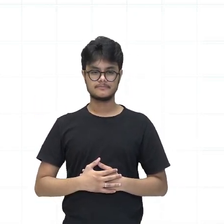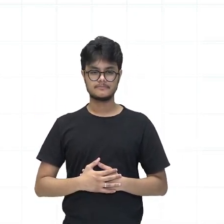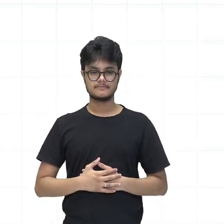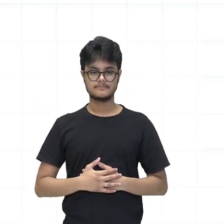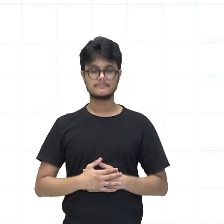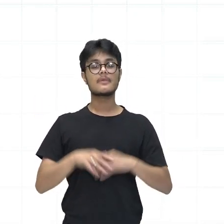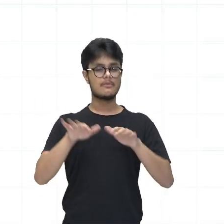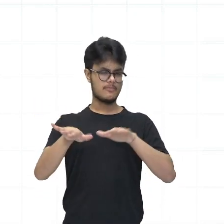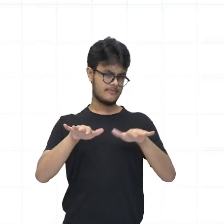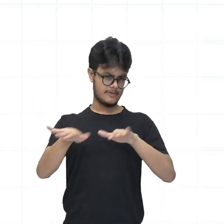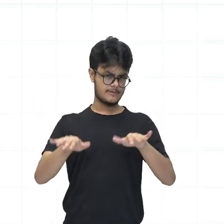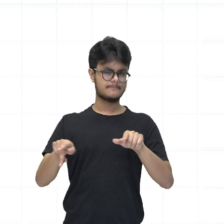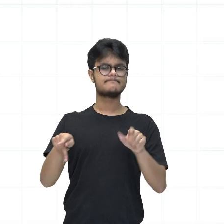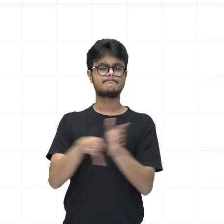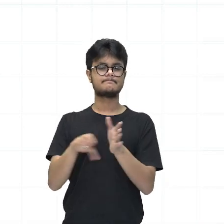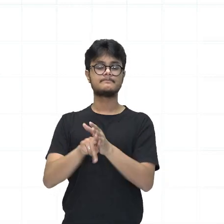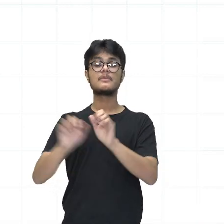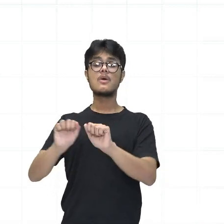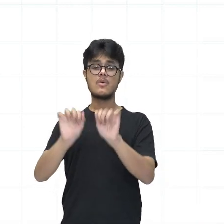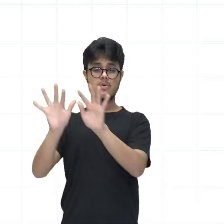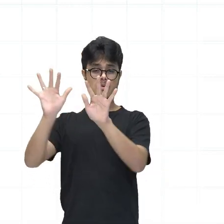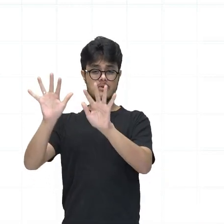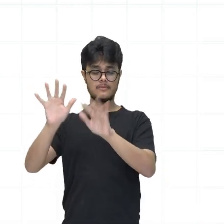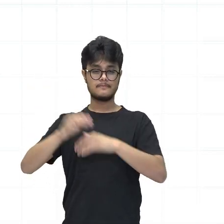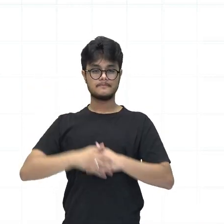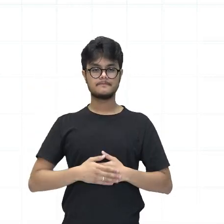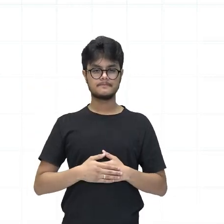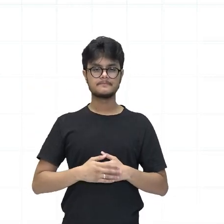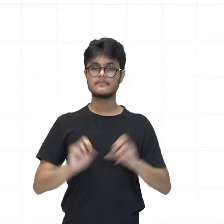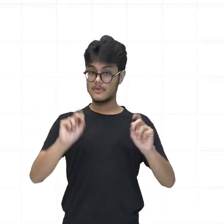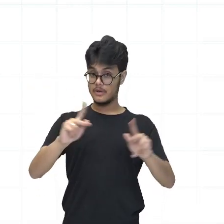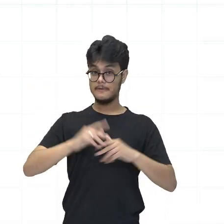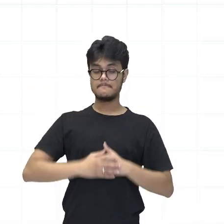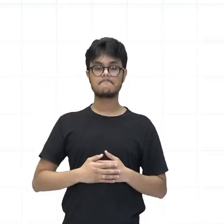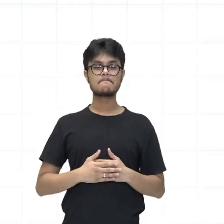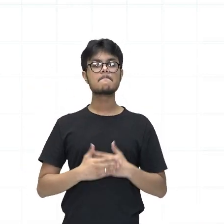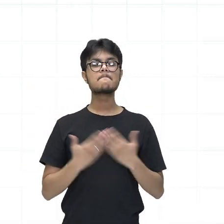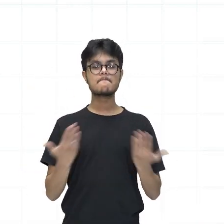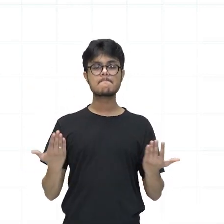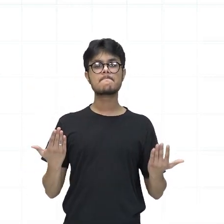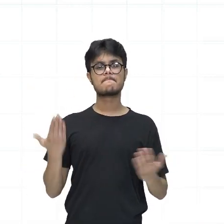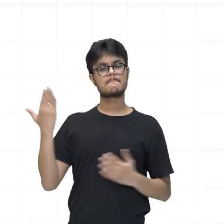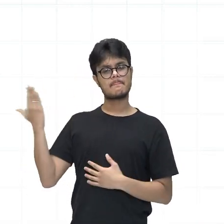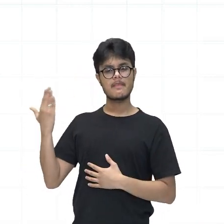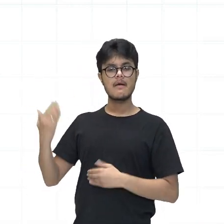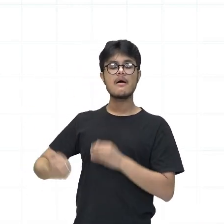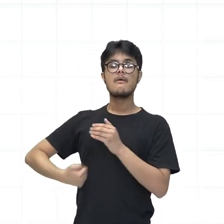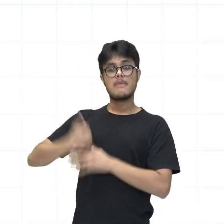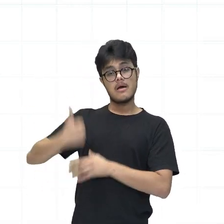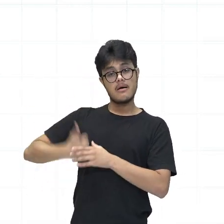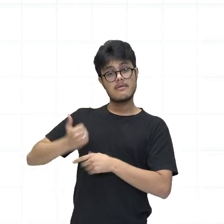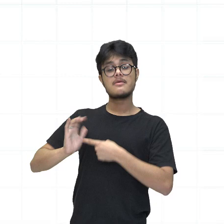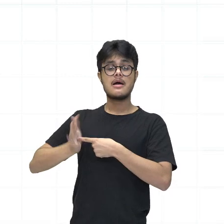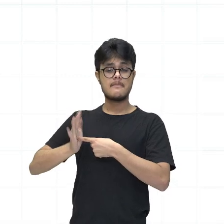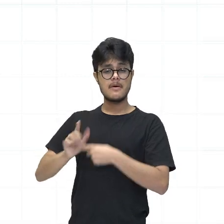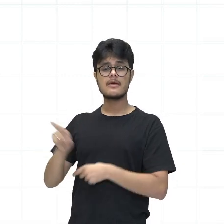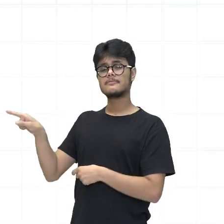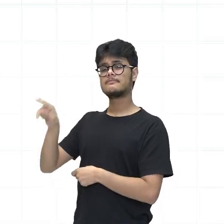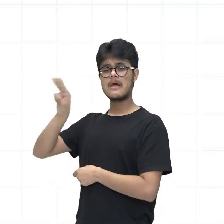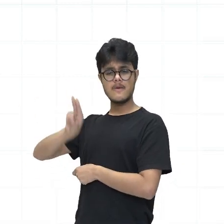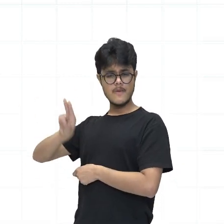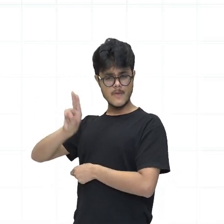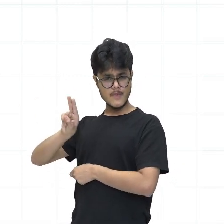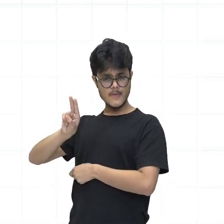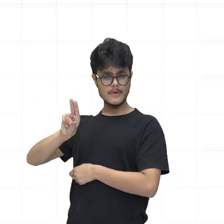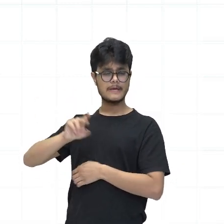movimento com a saída do vapor de ar, tá bom? Então, esse era o mecanismo que foi